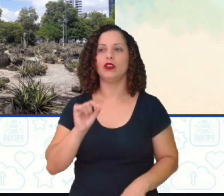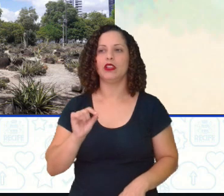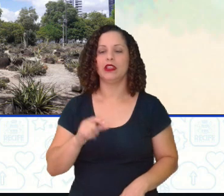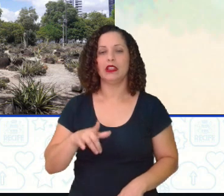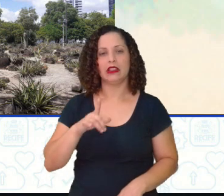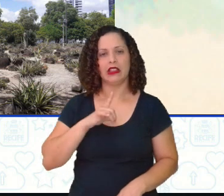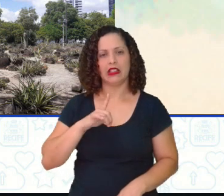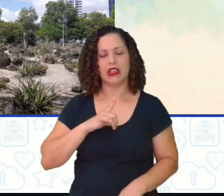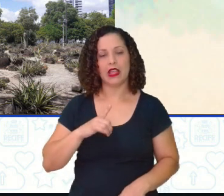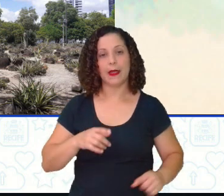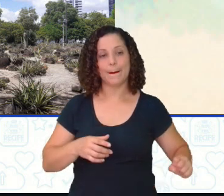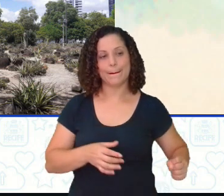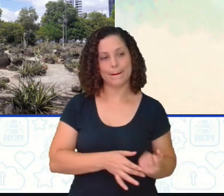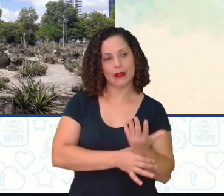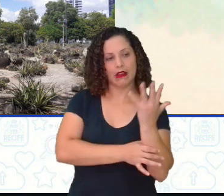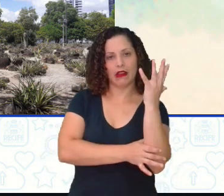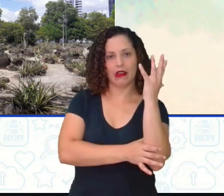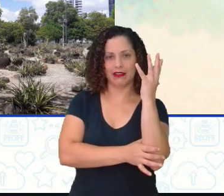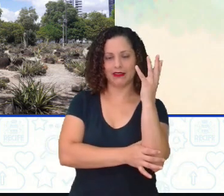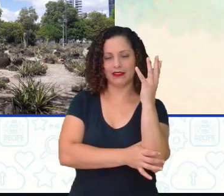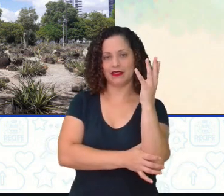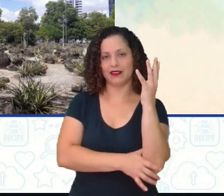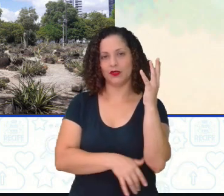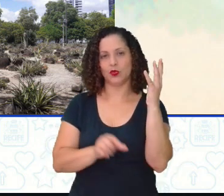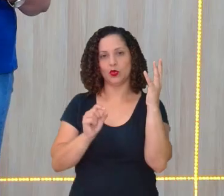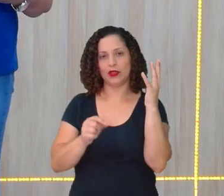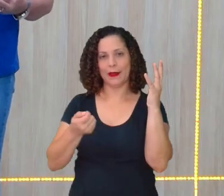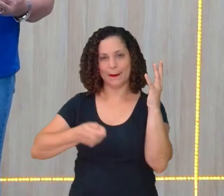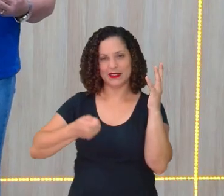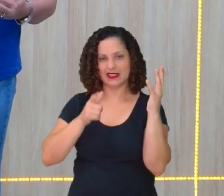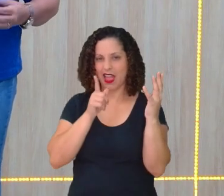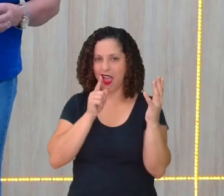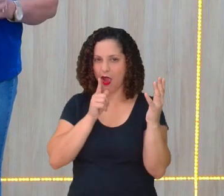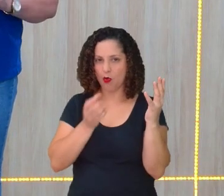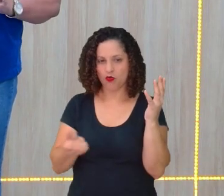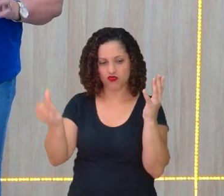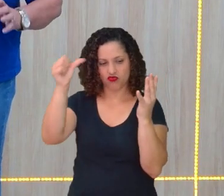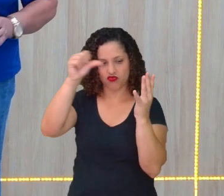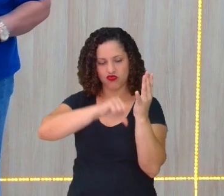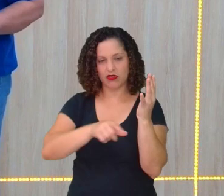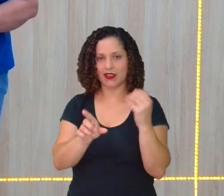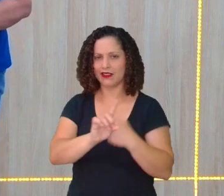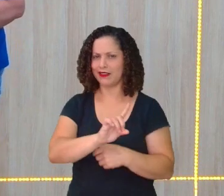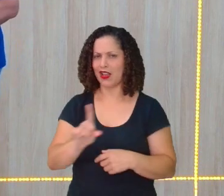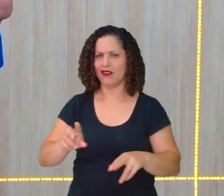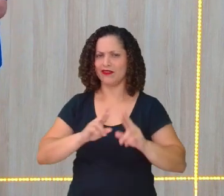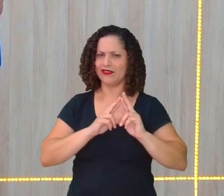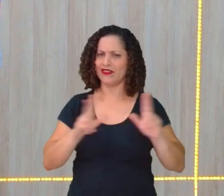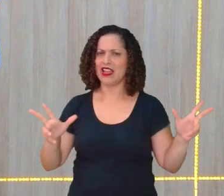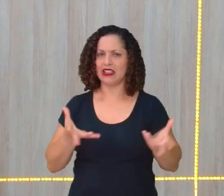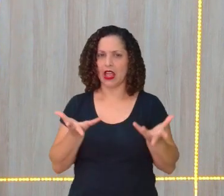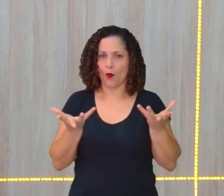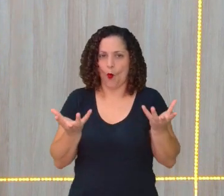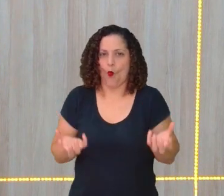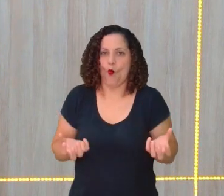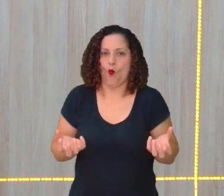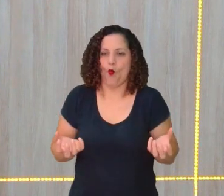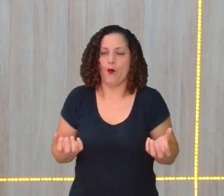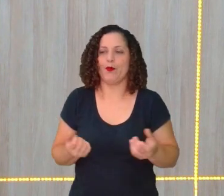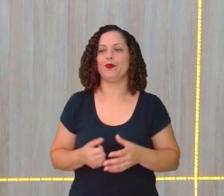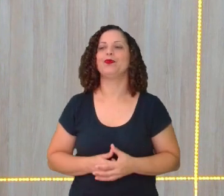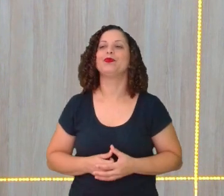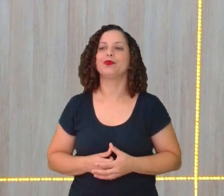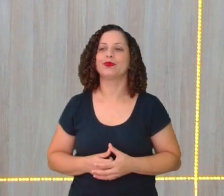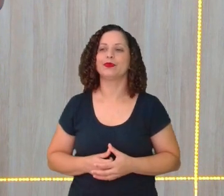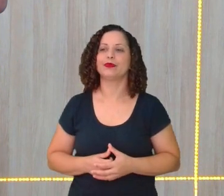vai, vamos dizer, não vai necessitar de tanta água, né? Bem típico da região aí do sertão.